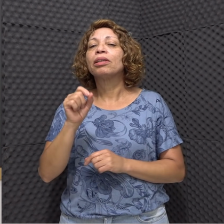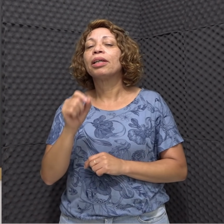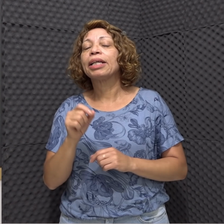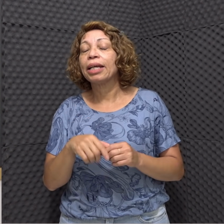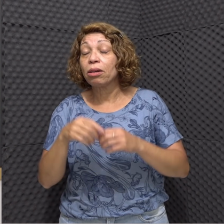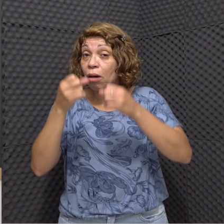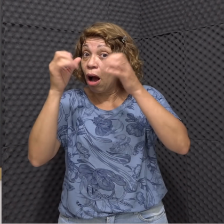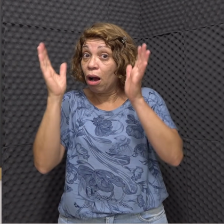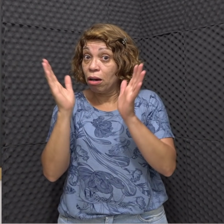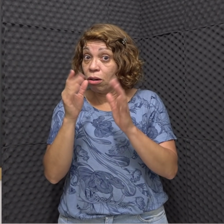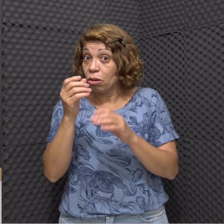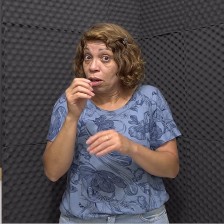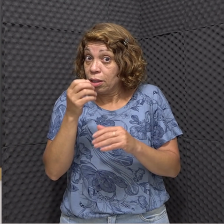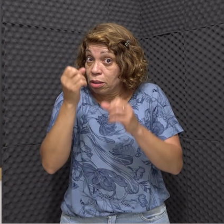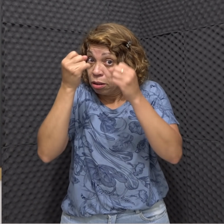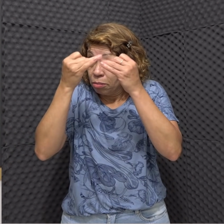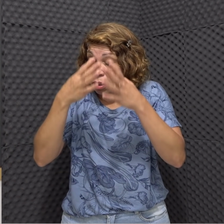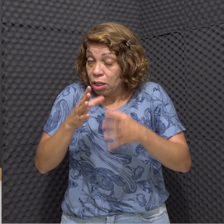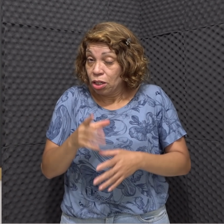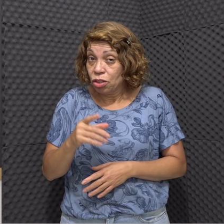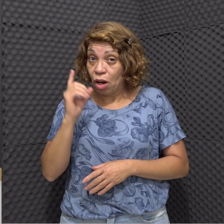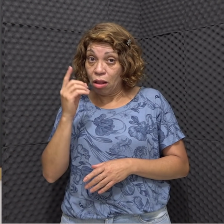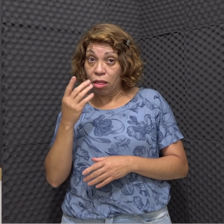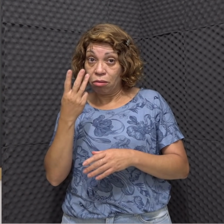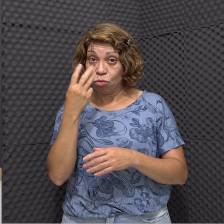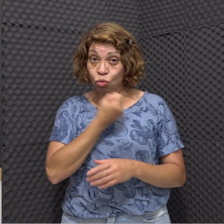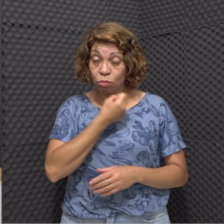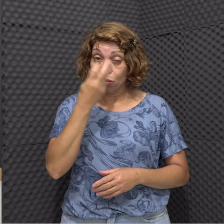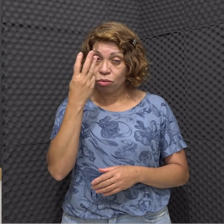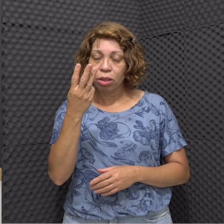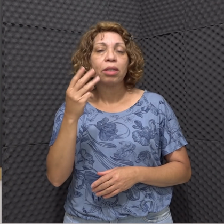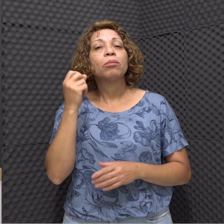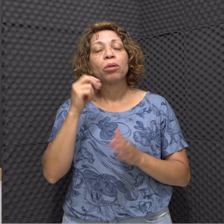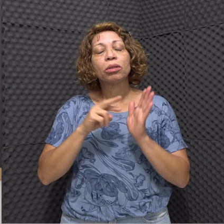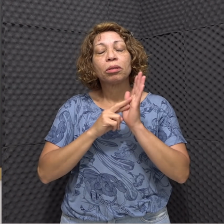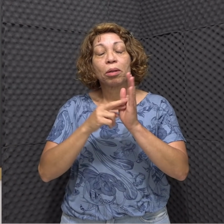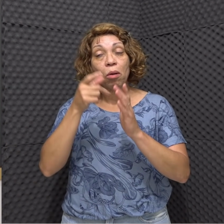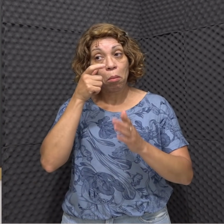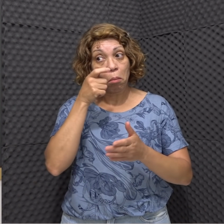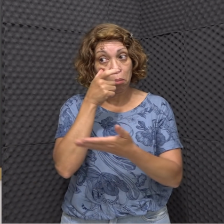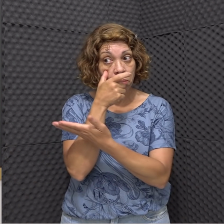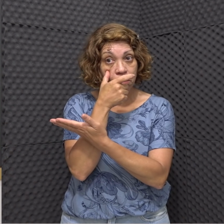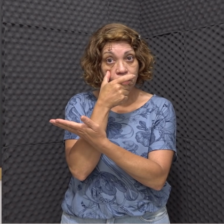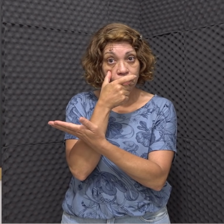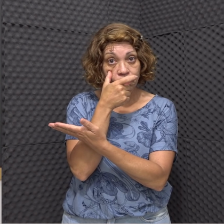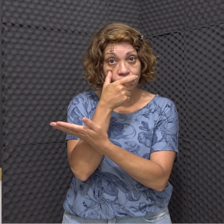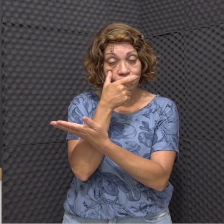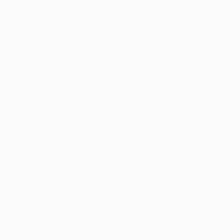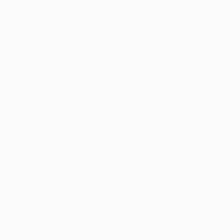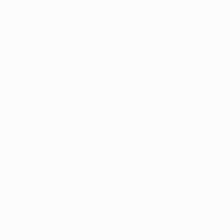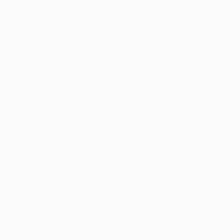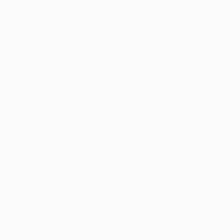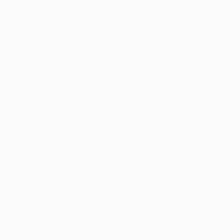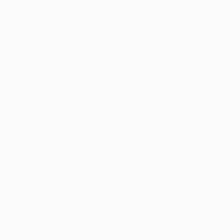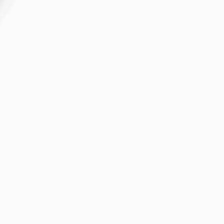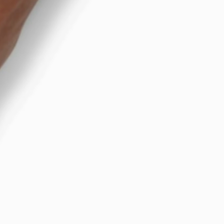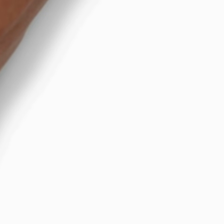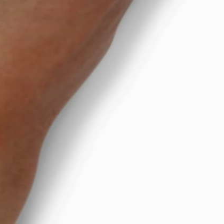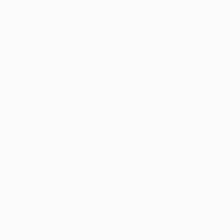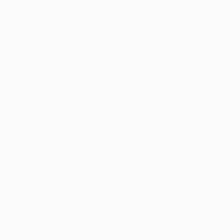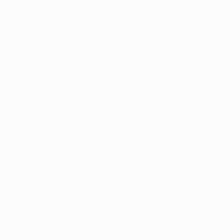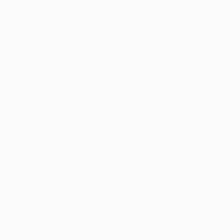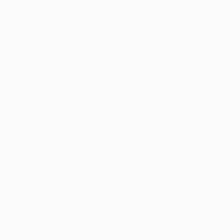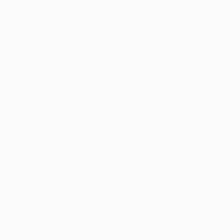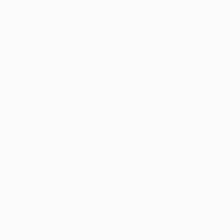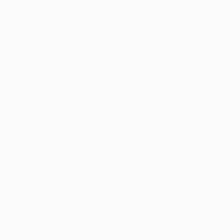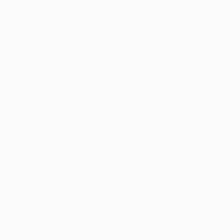que além do diagrama, como eu acabei de explicar no título 3, você também pode representar, olho na tela, entre chaves.